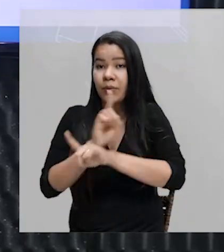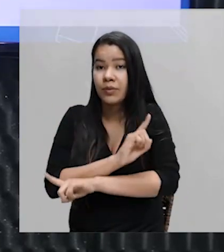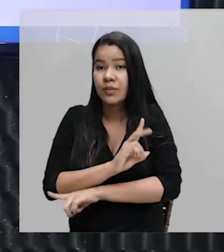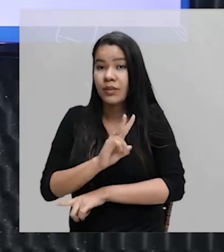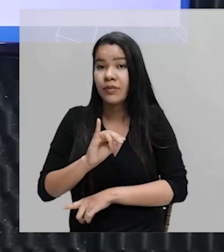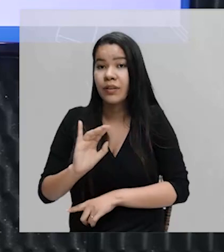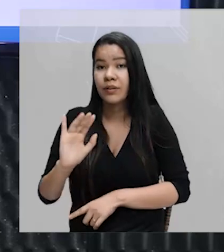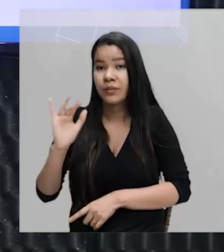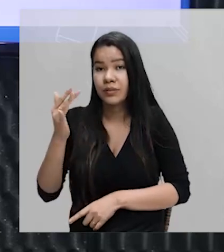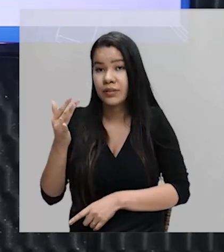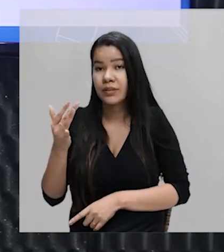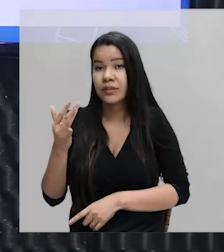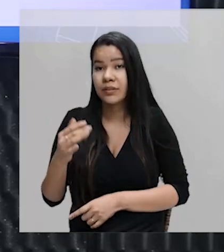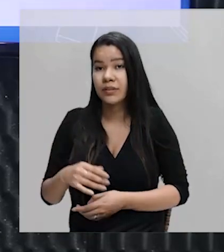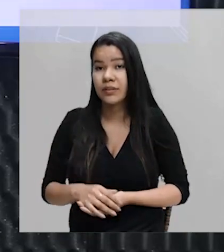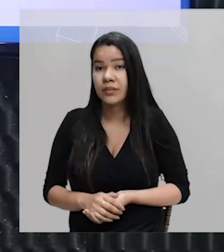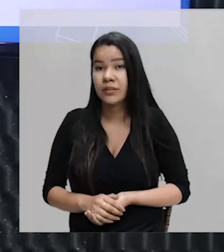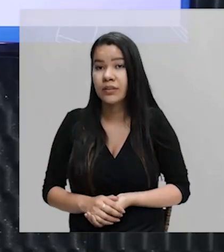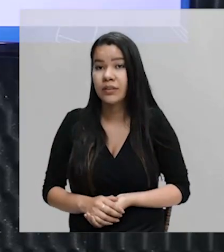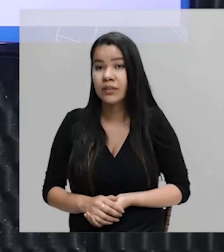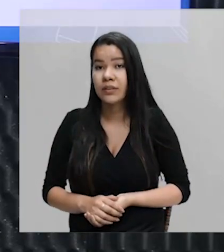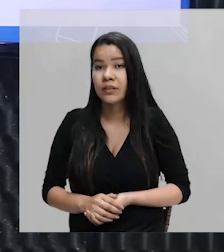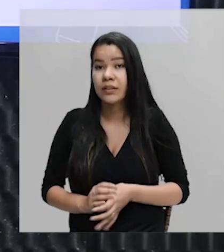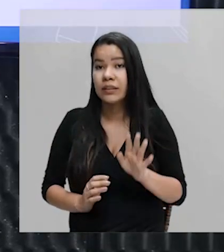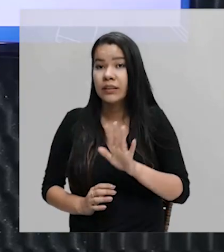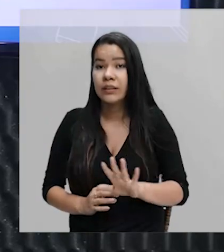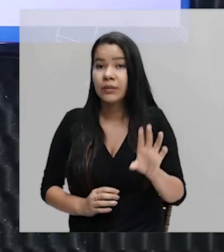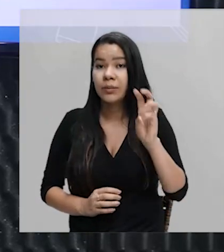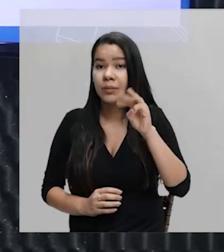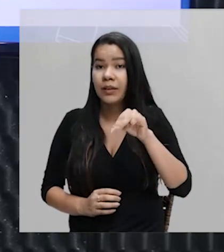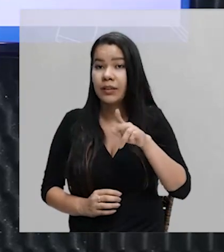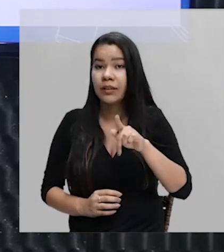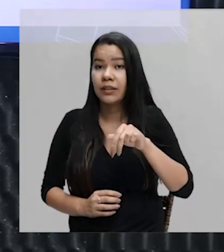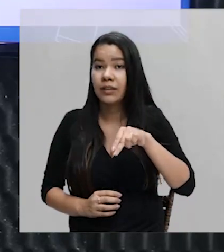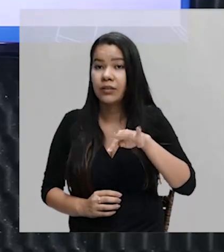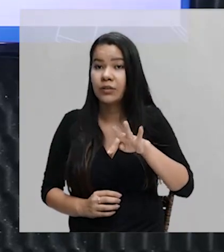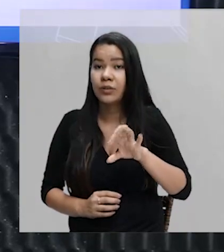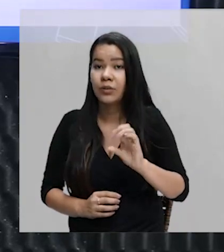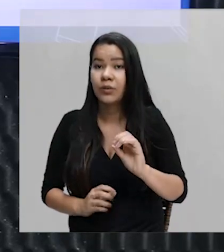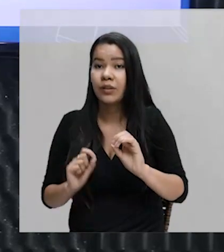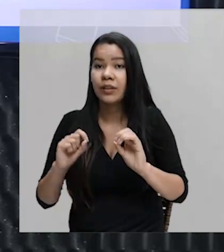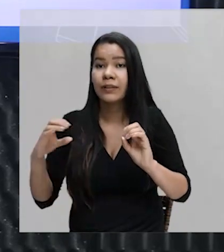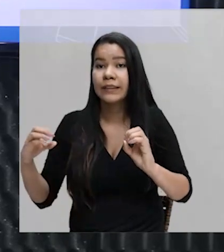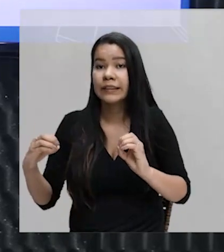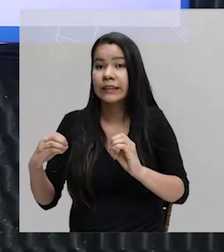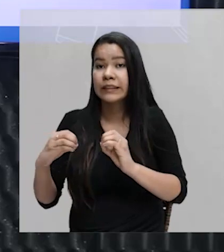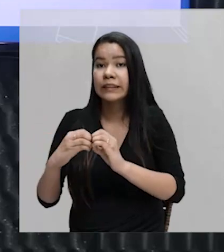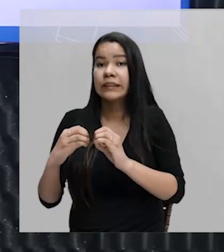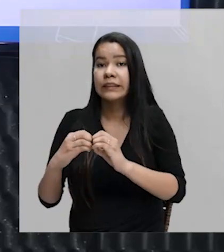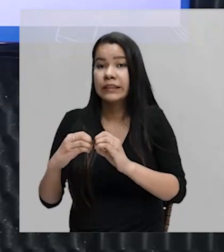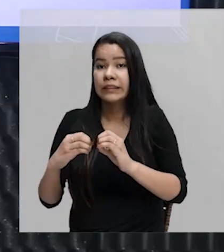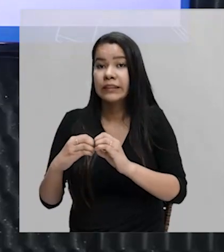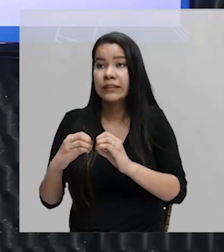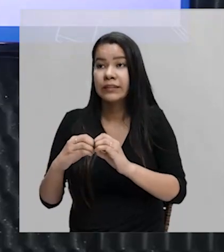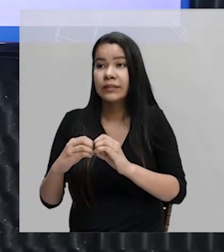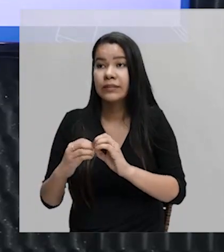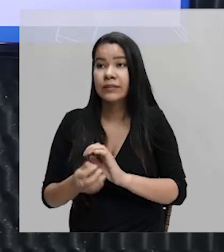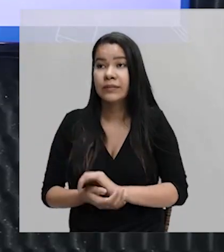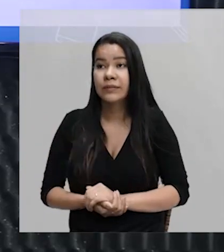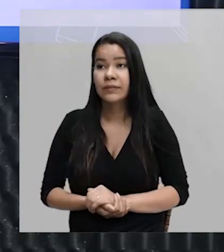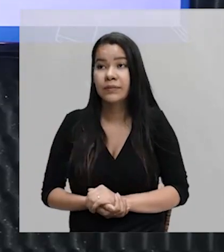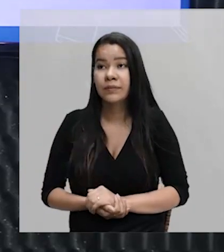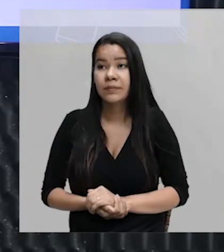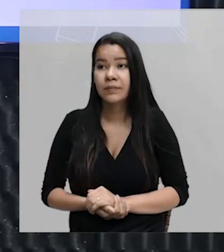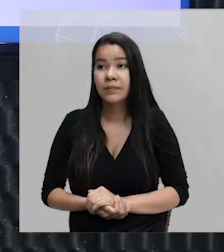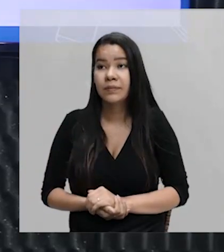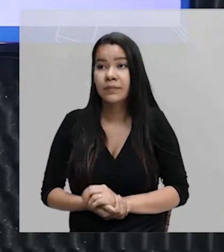que vai ocorrer entre o campo magnético que chega, que se aproxima, e o campo magnético gerado por um